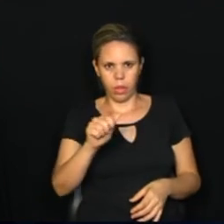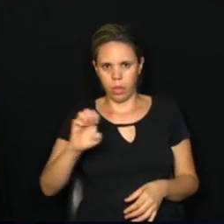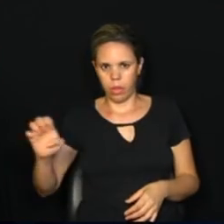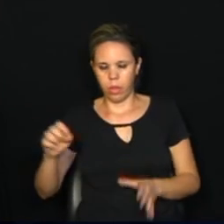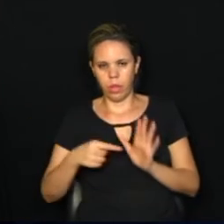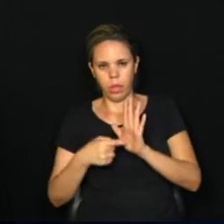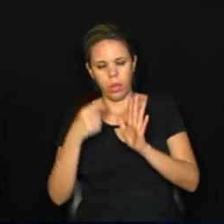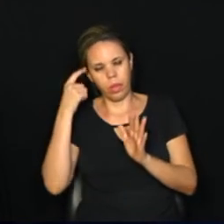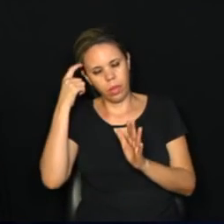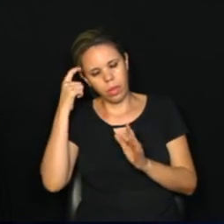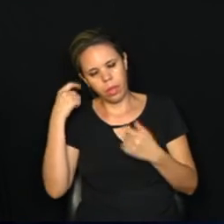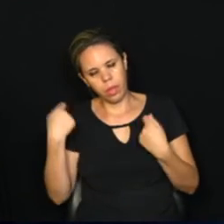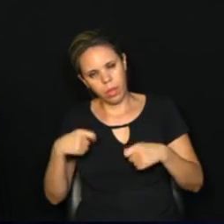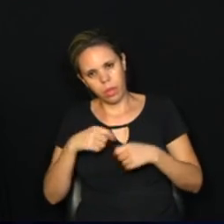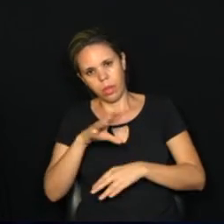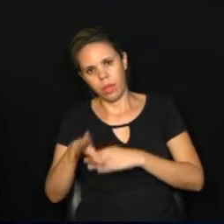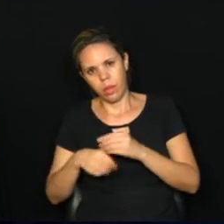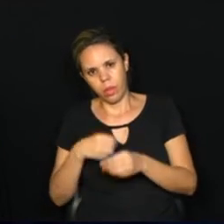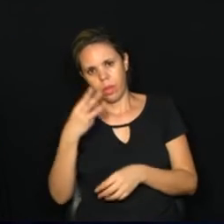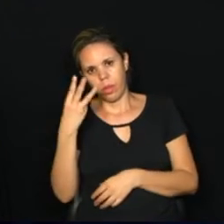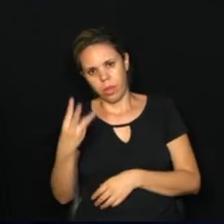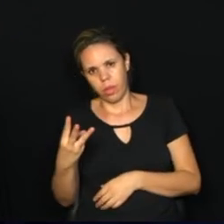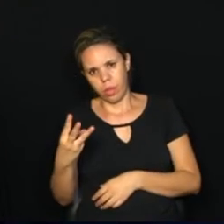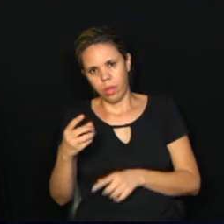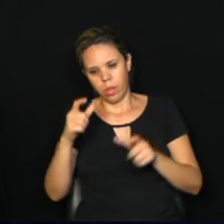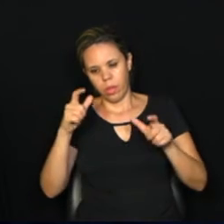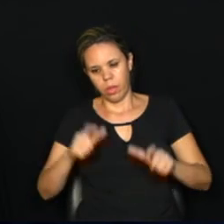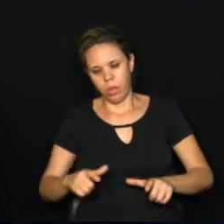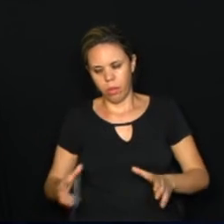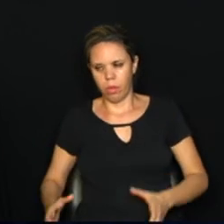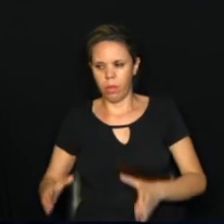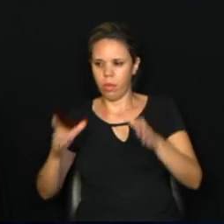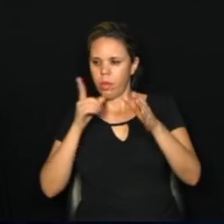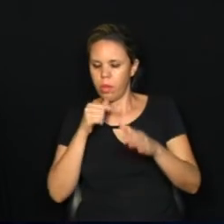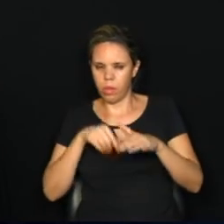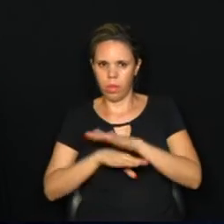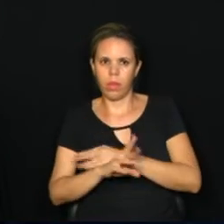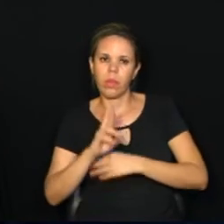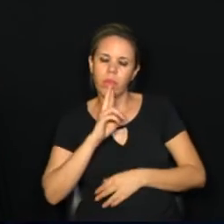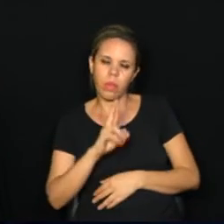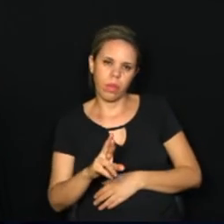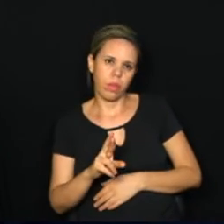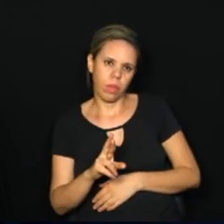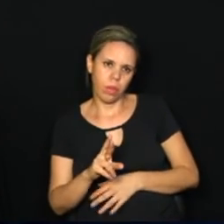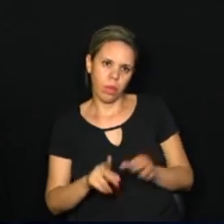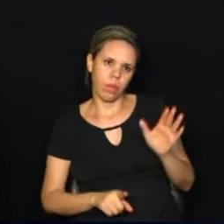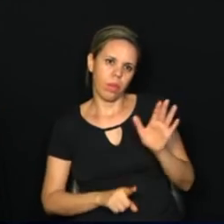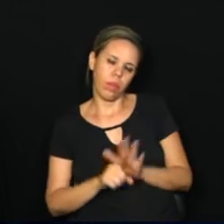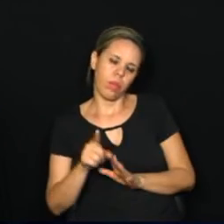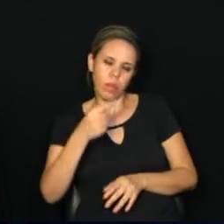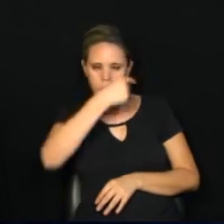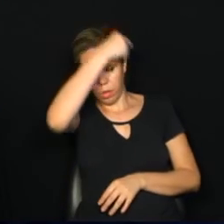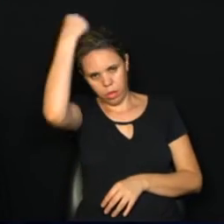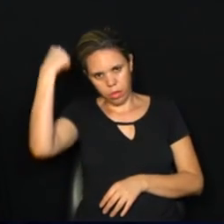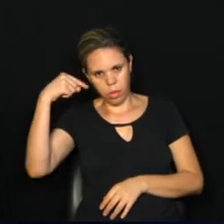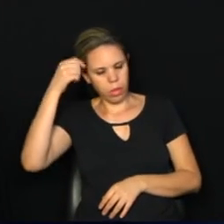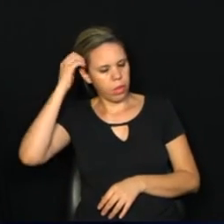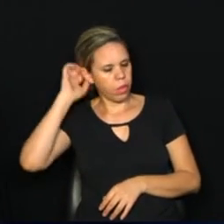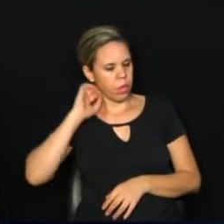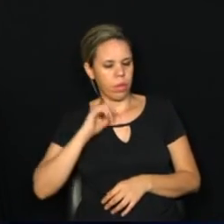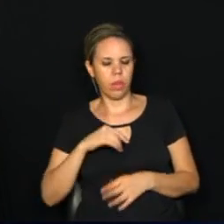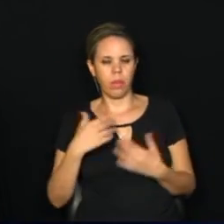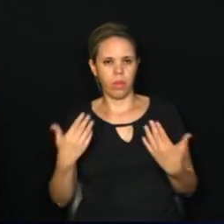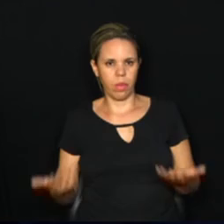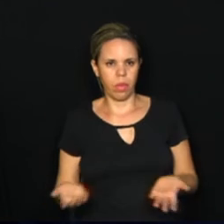a necessidade da implantação de 3 reservatórios aqui na bacia. Então, já respondendo um pouco a pergunta do Paulo Gaspar, né, que